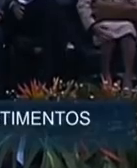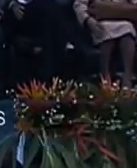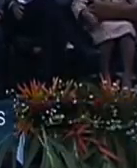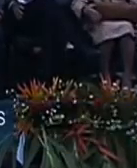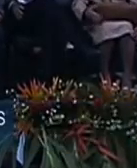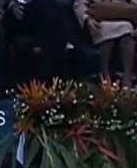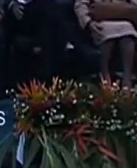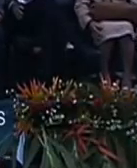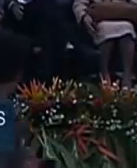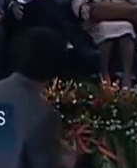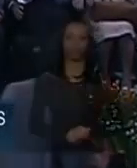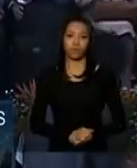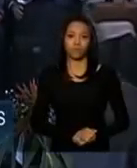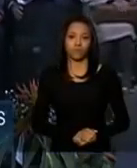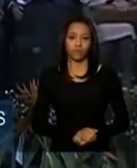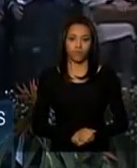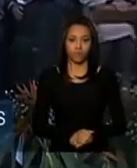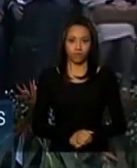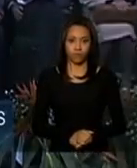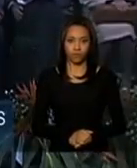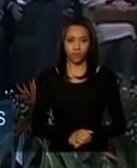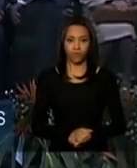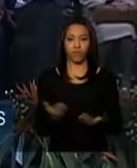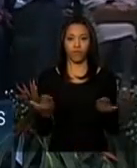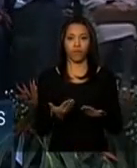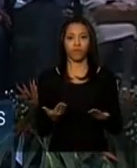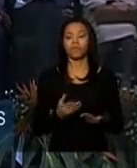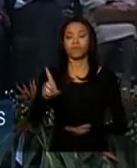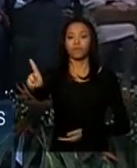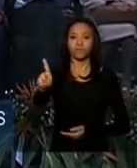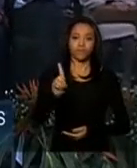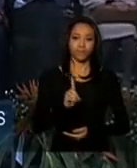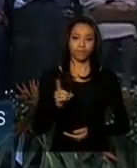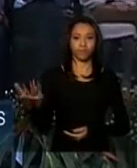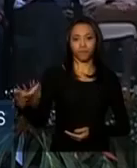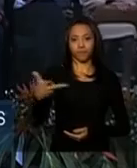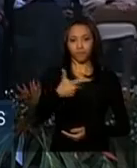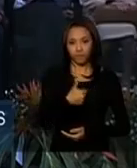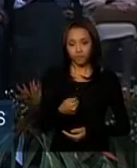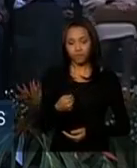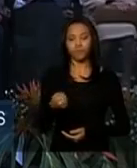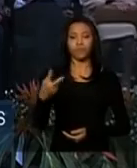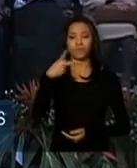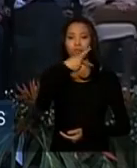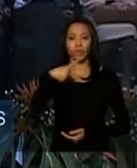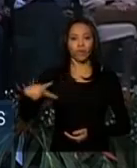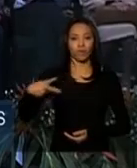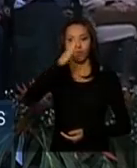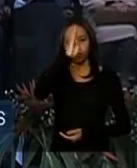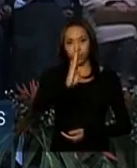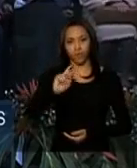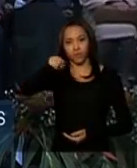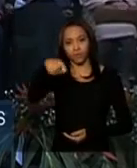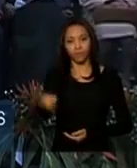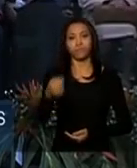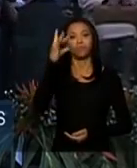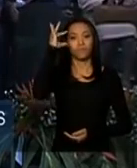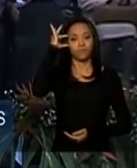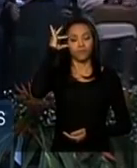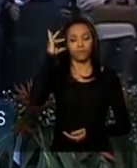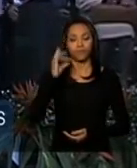Senhoras e senhores, com a palavra, a excelentíssima senhora Presidenta da República, Dilma